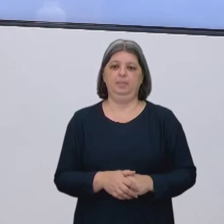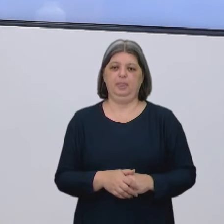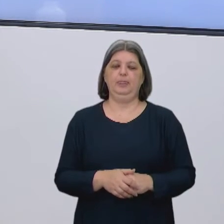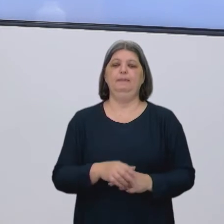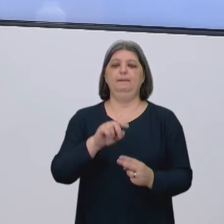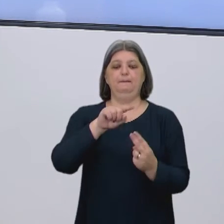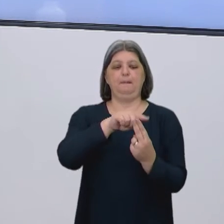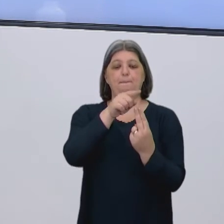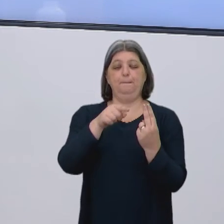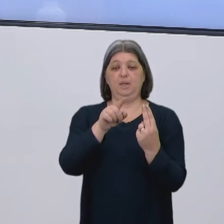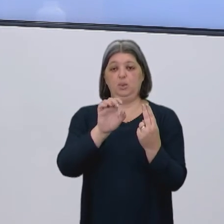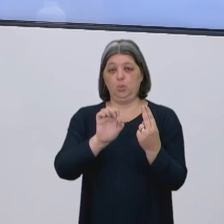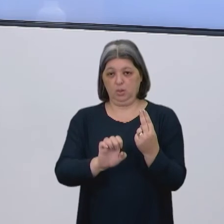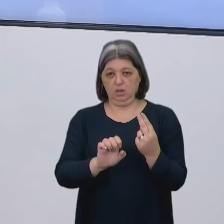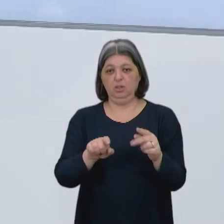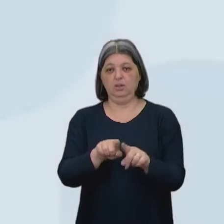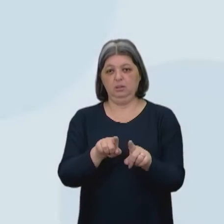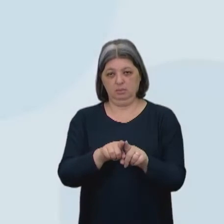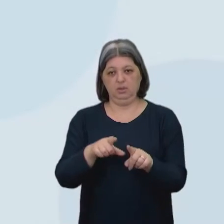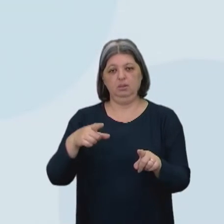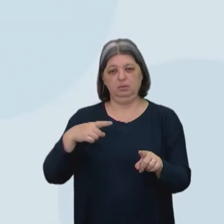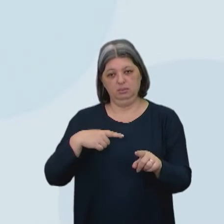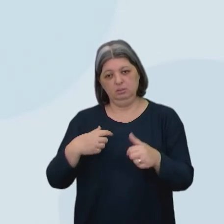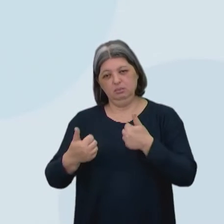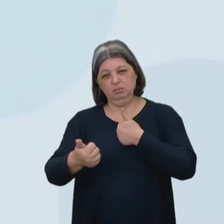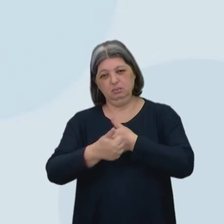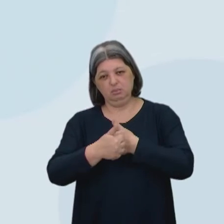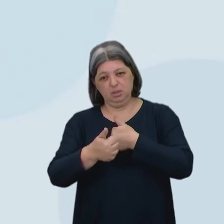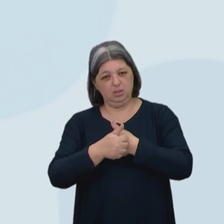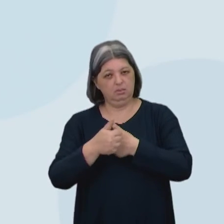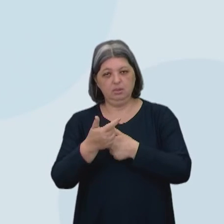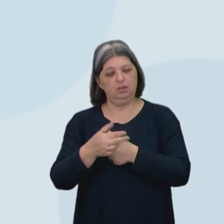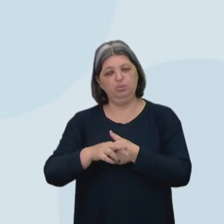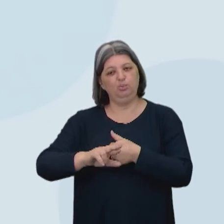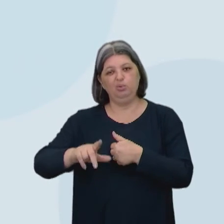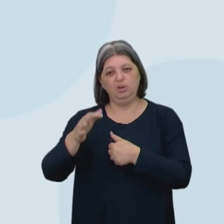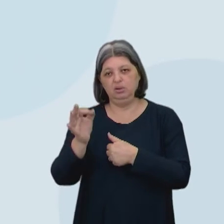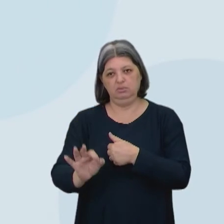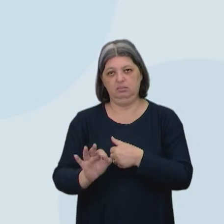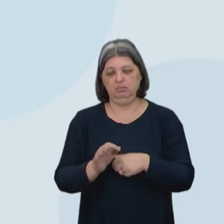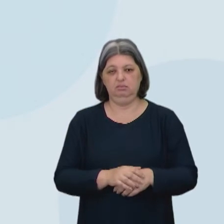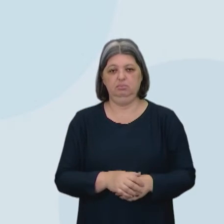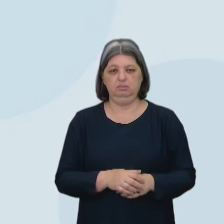são números que, se a gente procurar na matemática, tem uma aproximação, mas não é exato. Então, o e é o